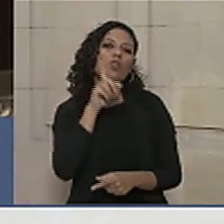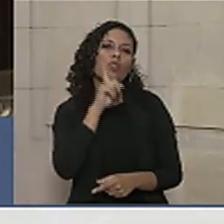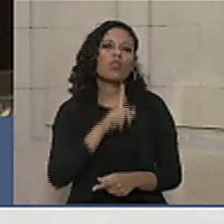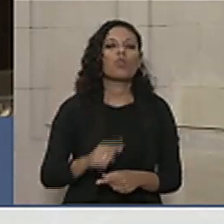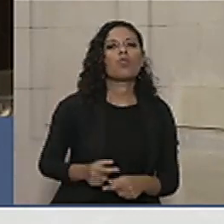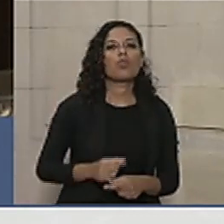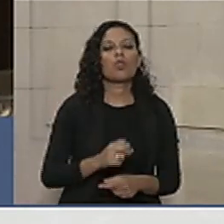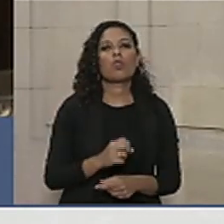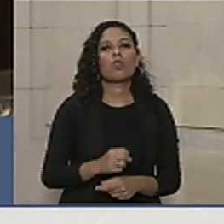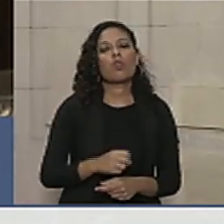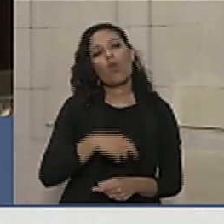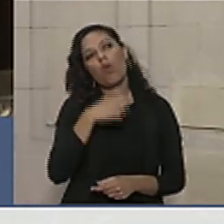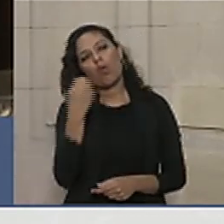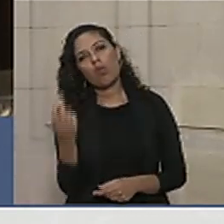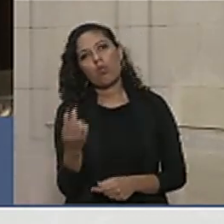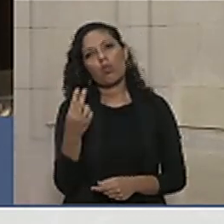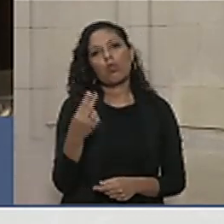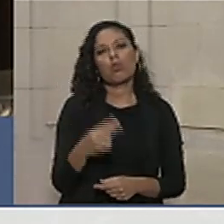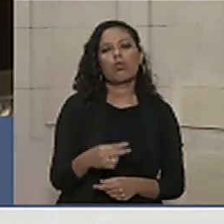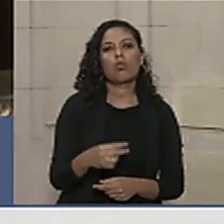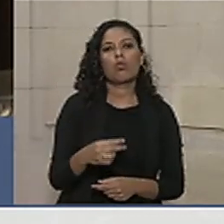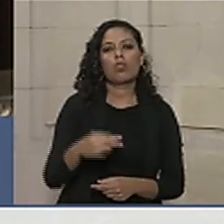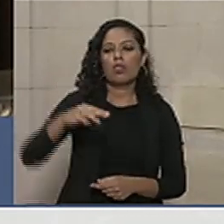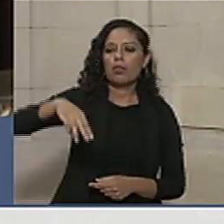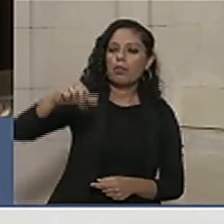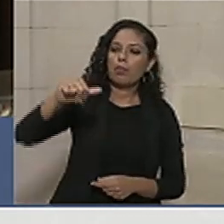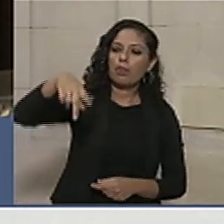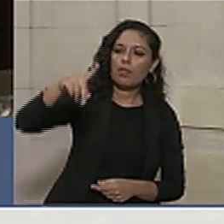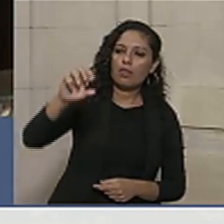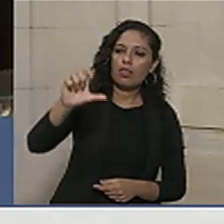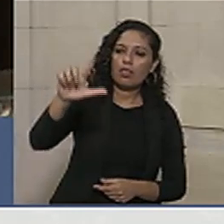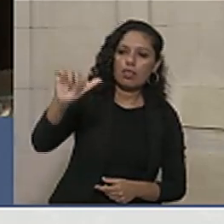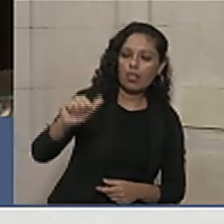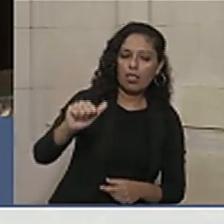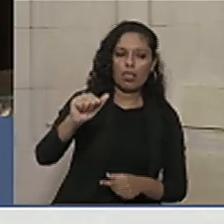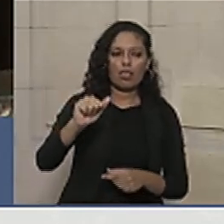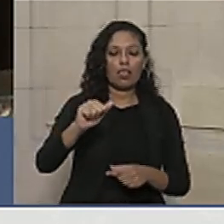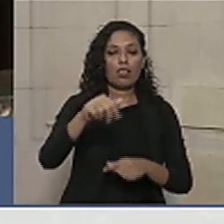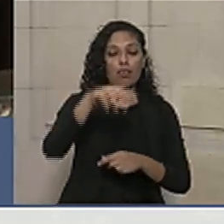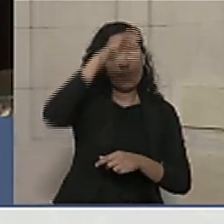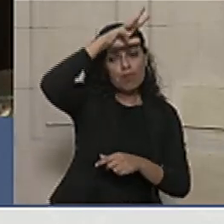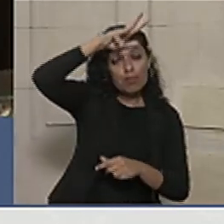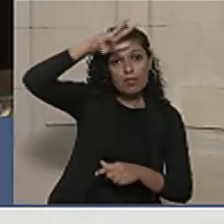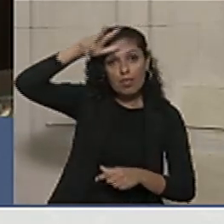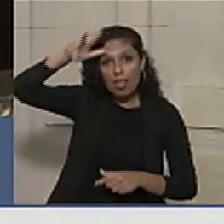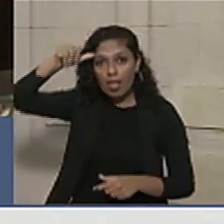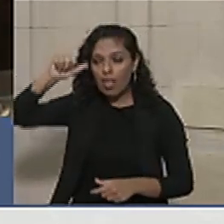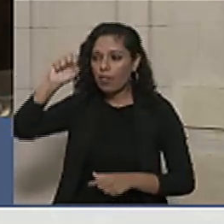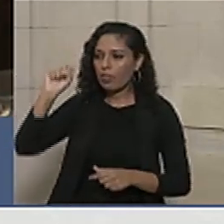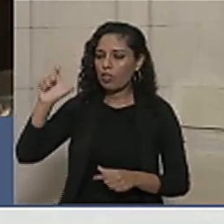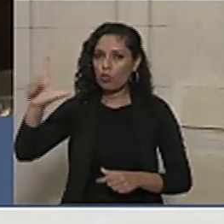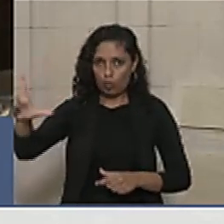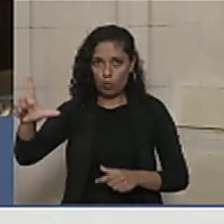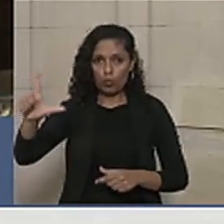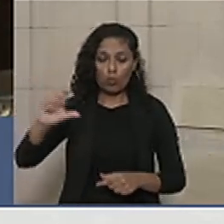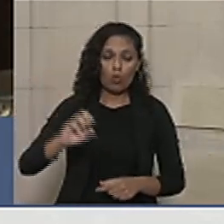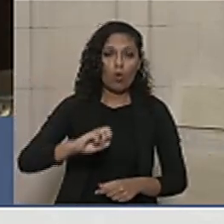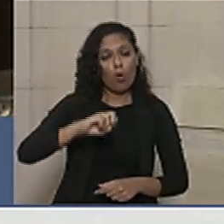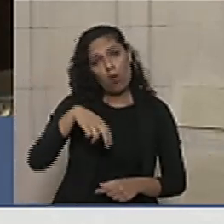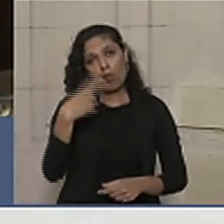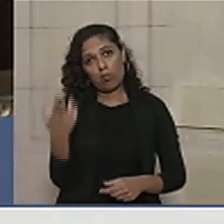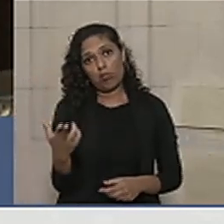Unidos, quer seja Mandela na África do Sul, e quer